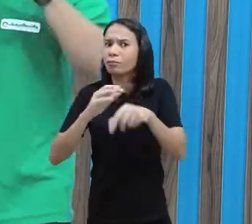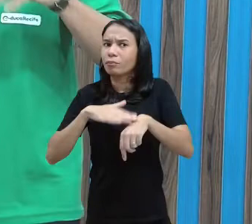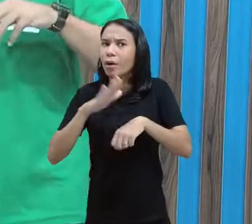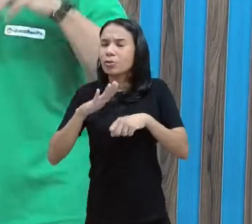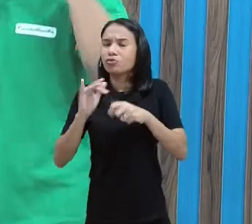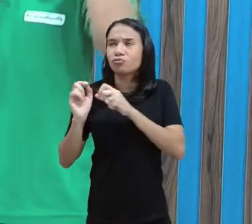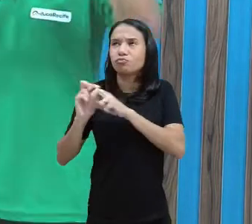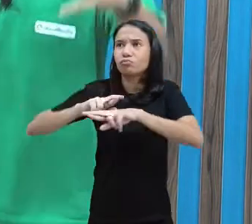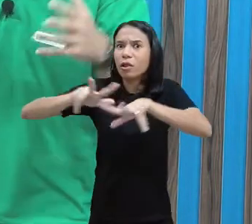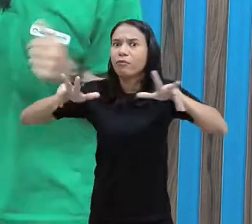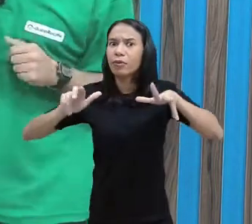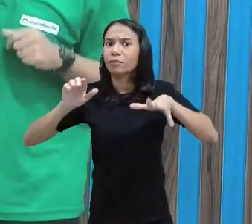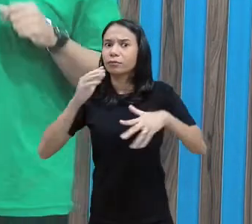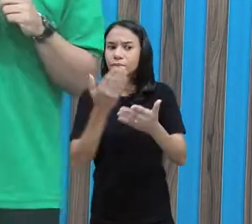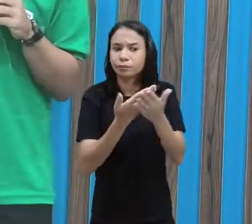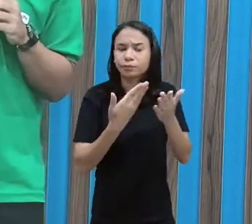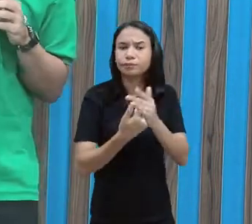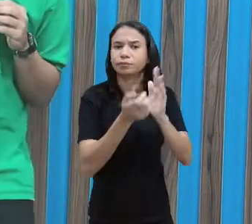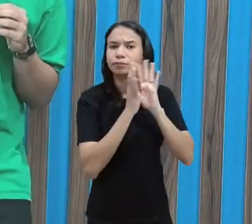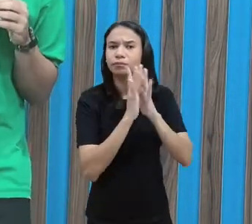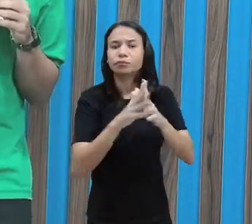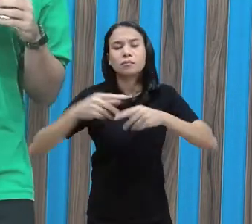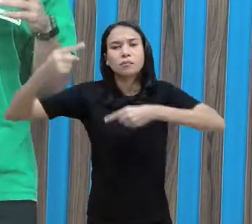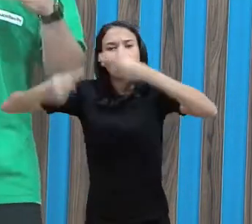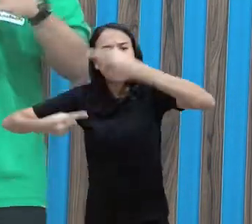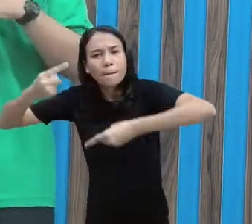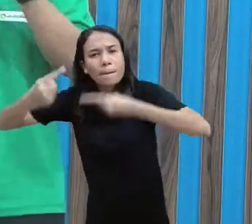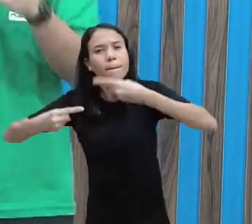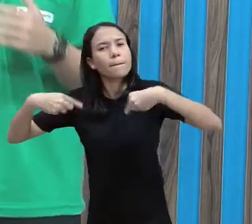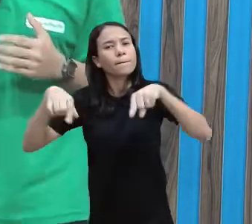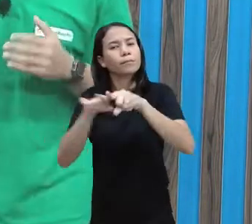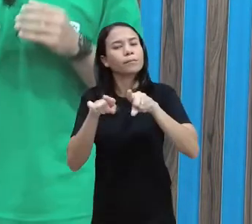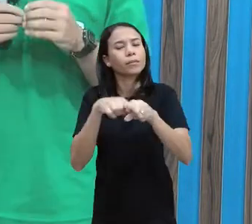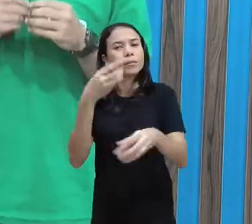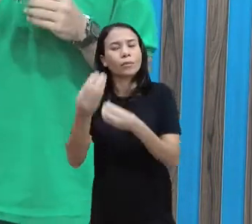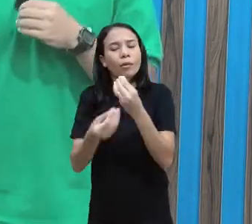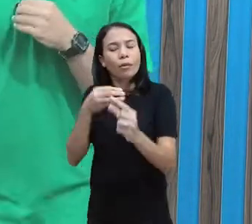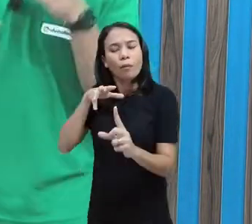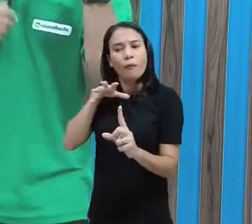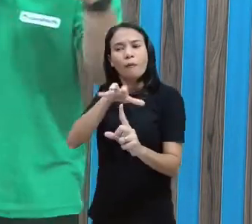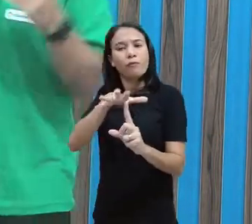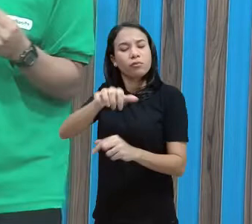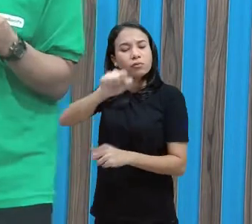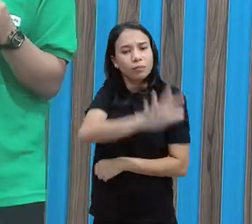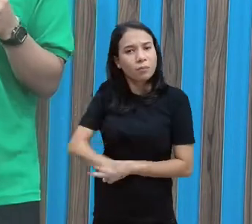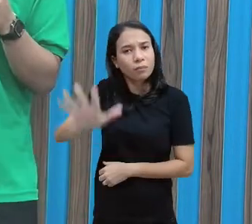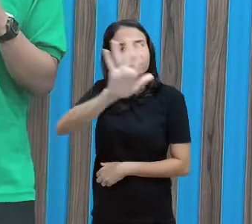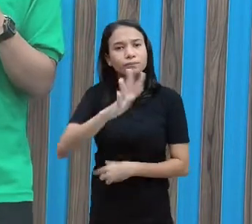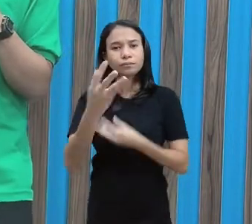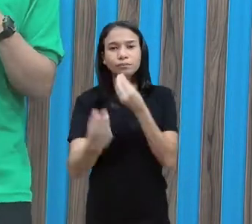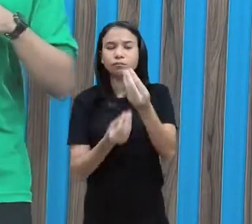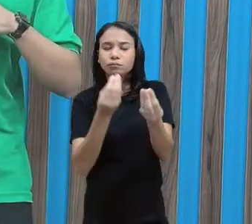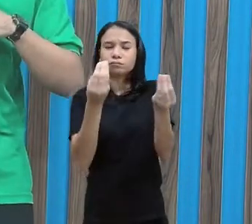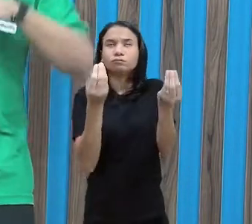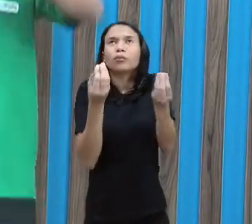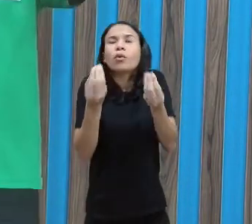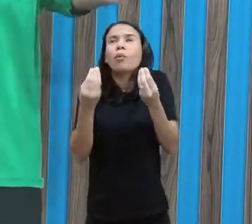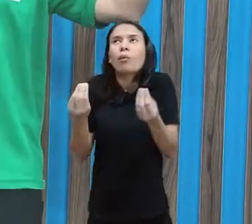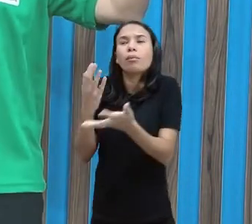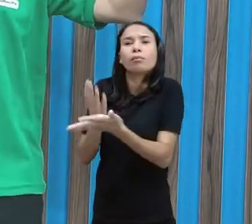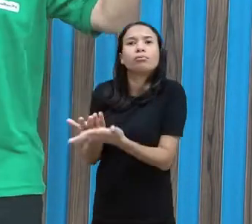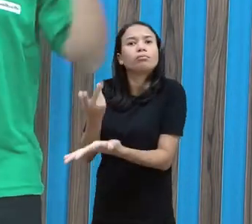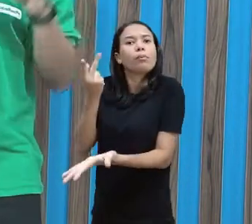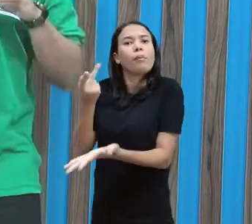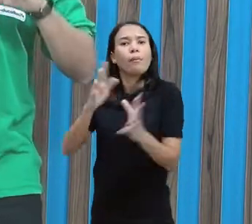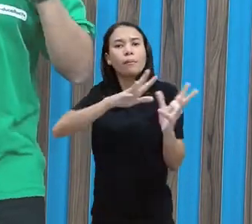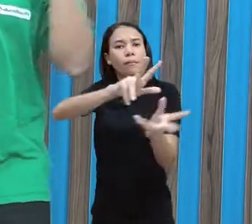as dinâmicas políticas, estudar também como isso interfere no meio ambiente, nas questões, o que é que está acontecendo no